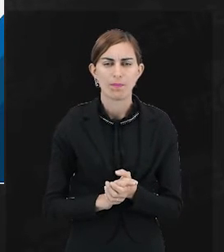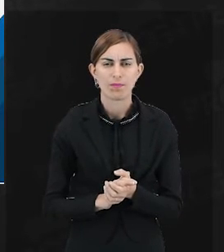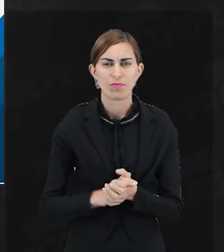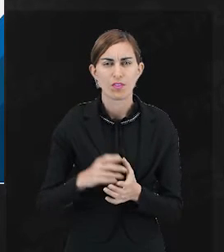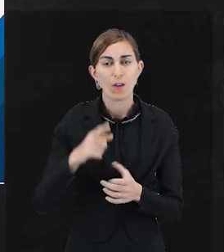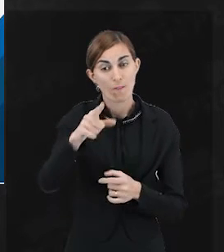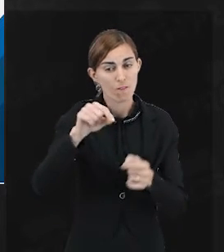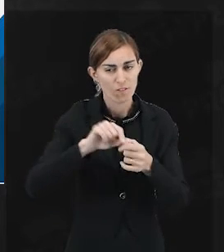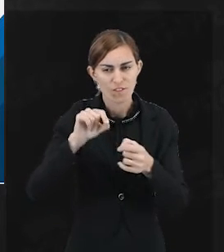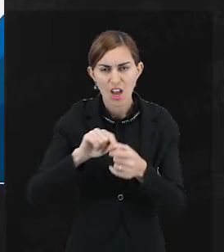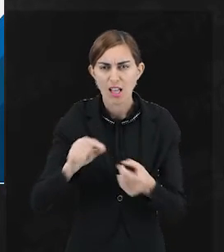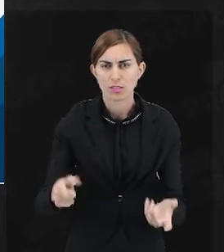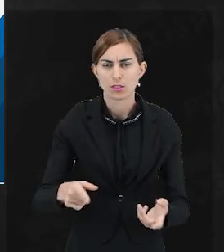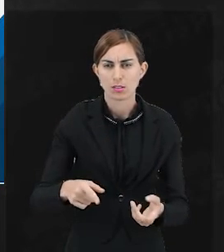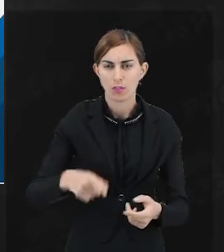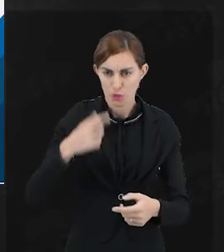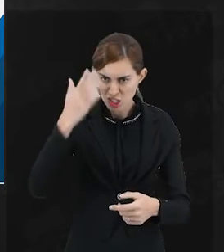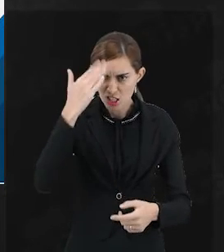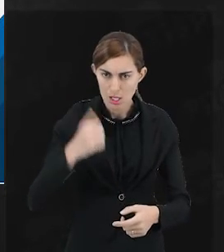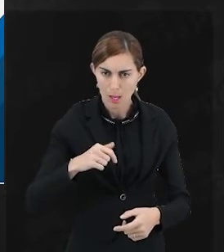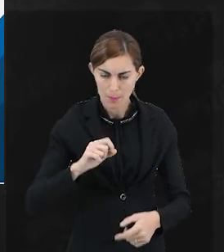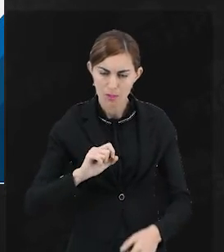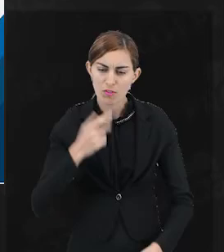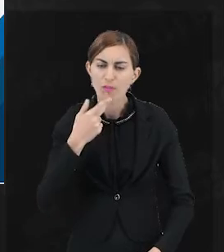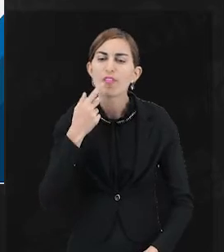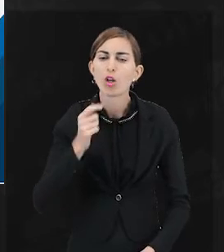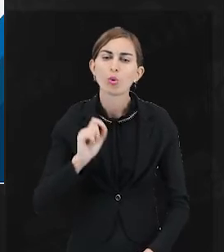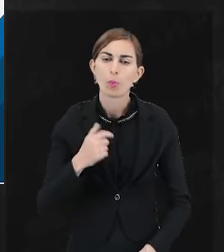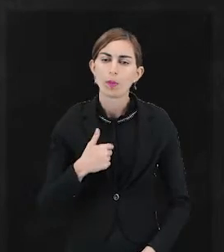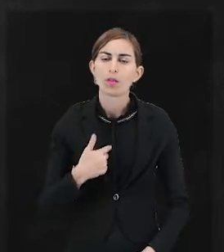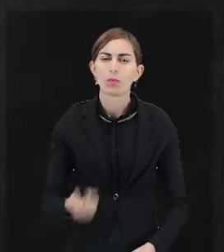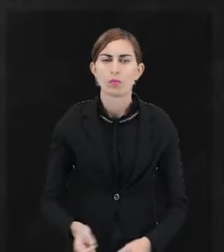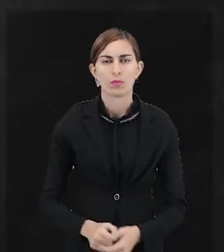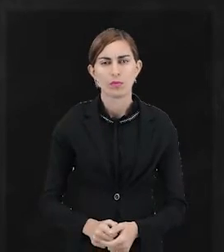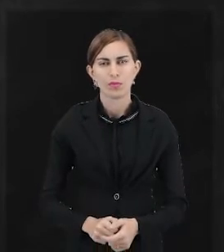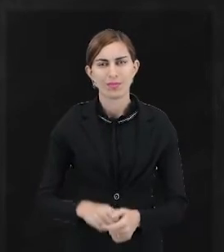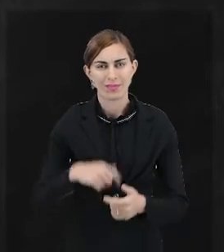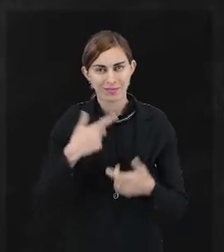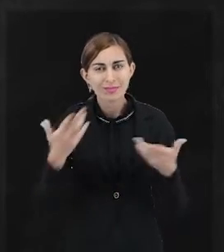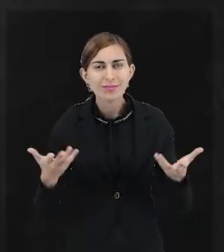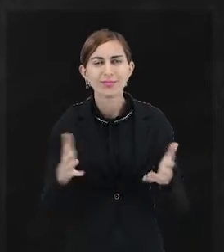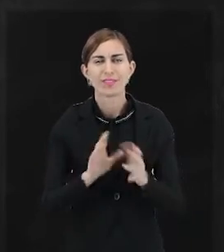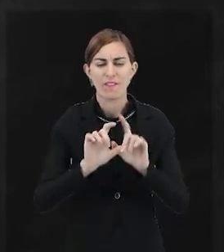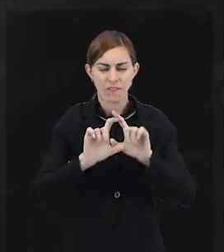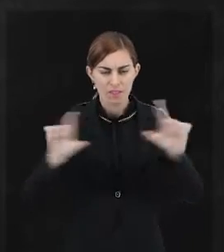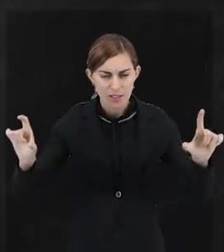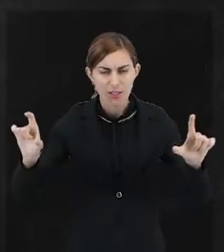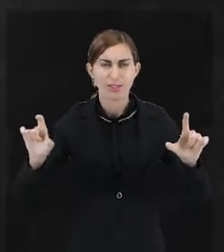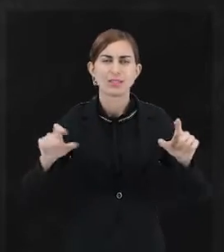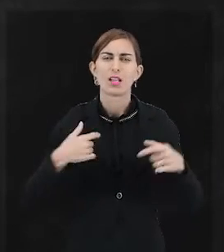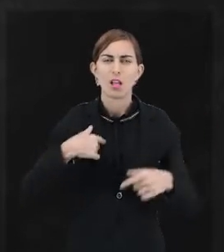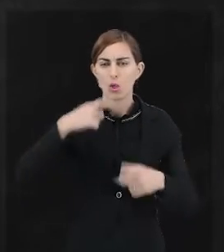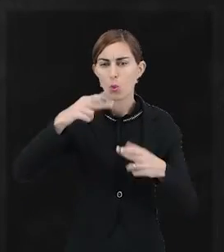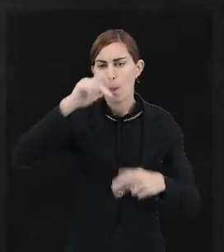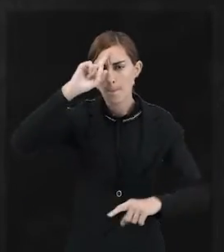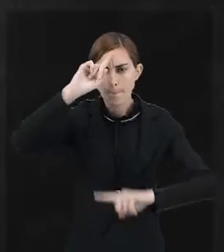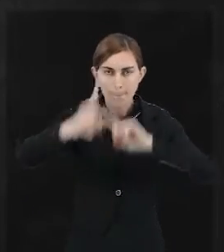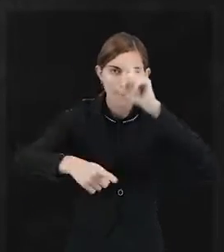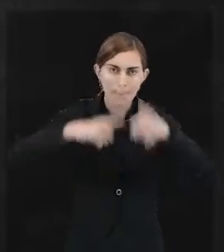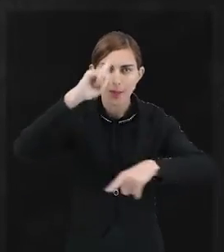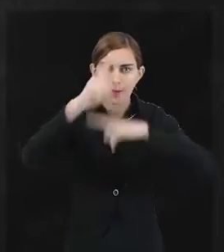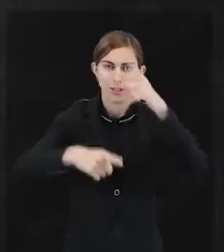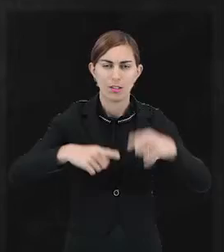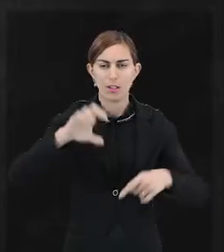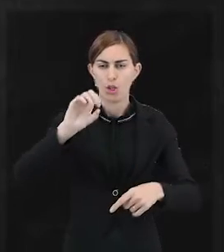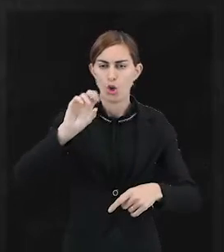comunicação. Faça isso. Você sabe com quem você está falando? Esse tipo de frase, ela denota uma ordem,